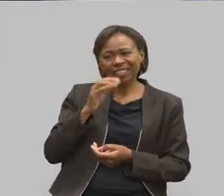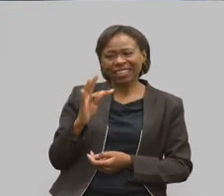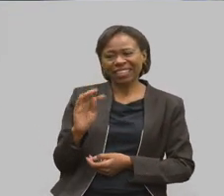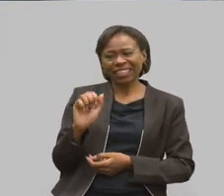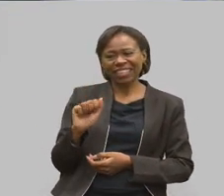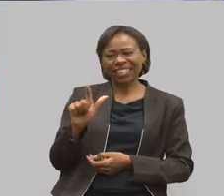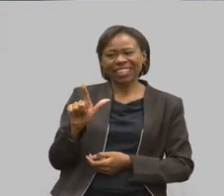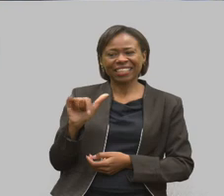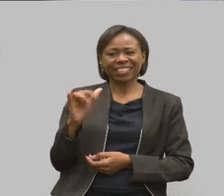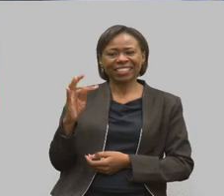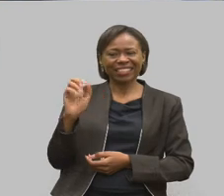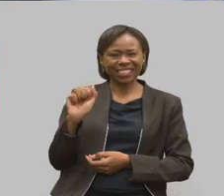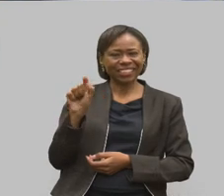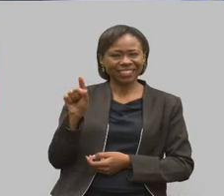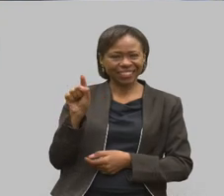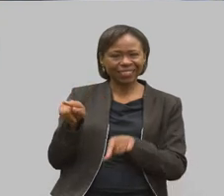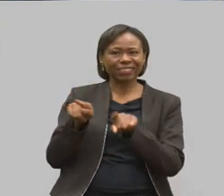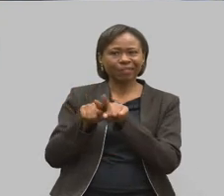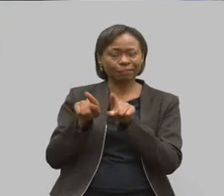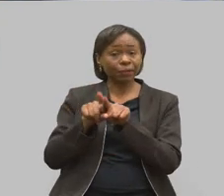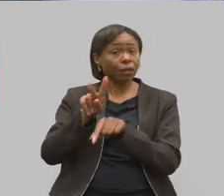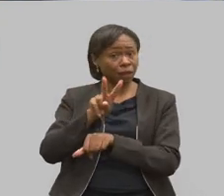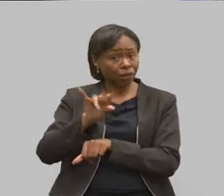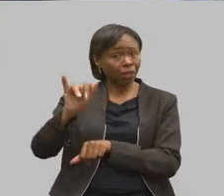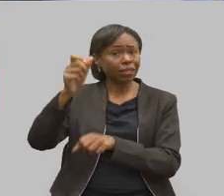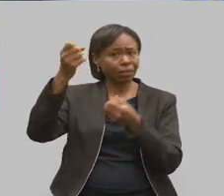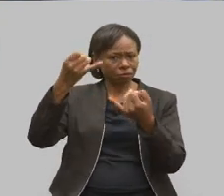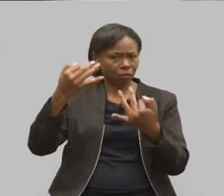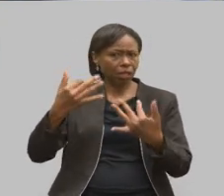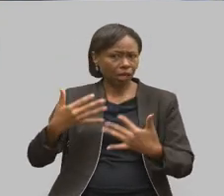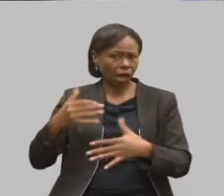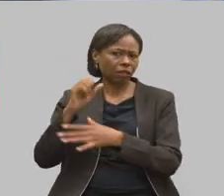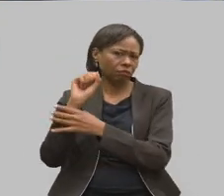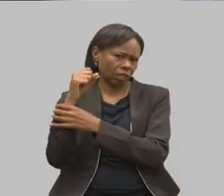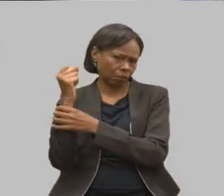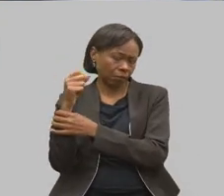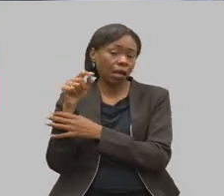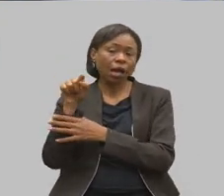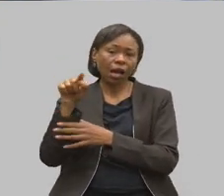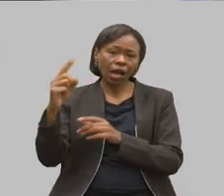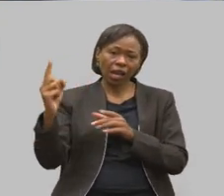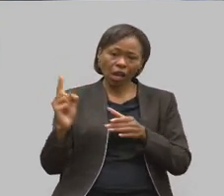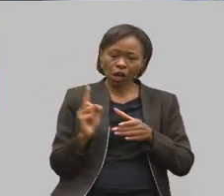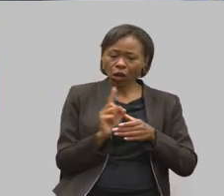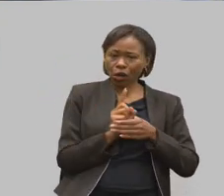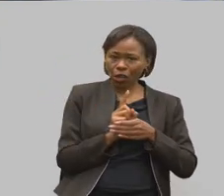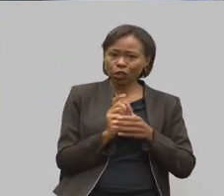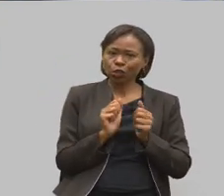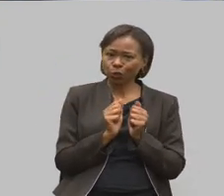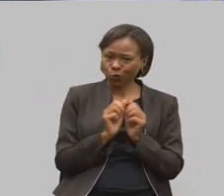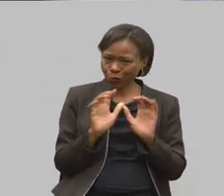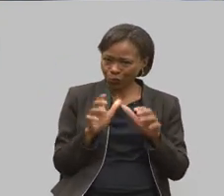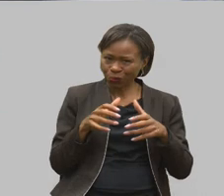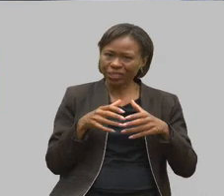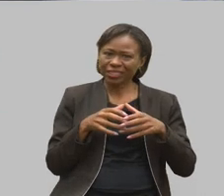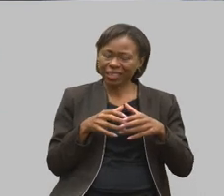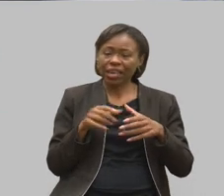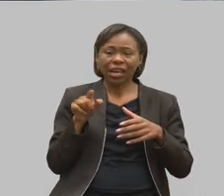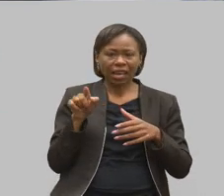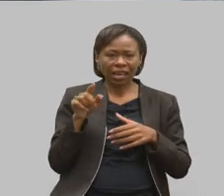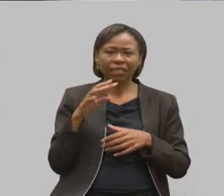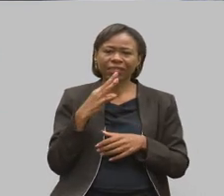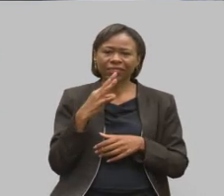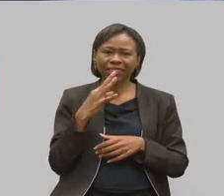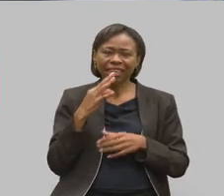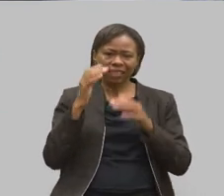cá vai falar também da fisioterapia a Talita compõe lá junto a nosso Crefito a uma comissão ela é Doutora em